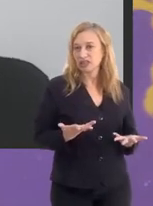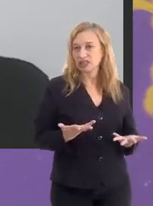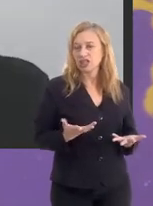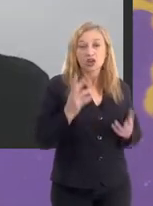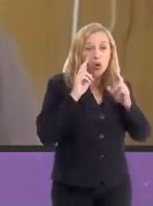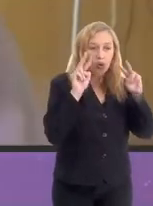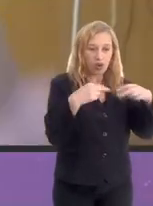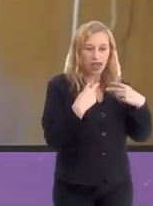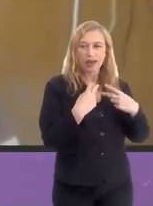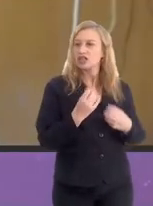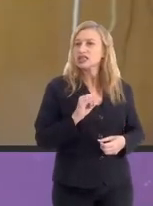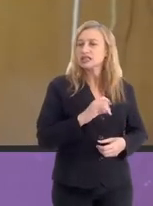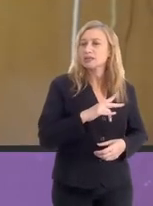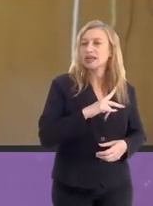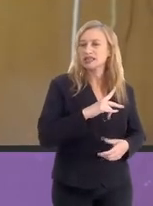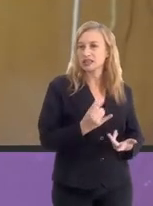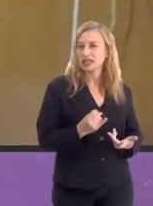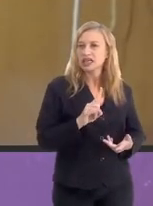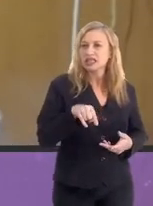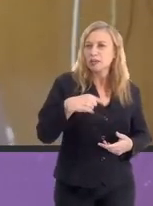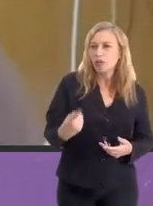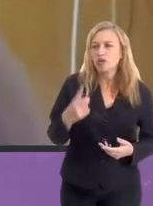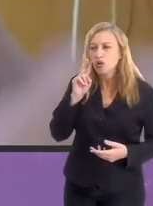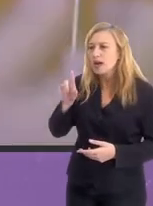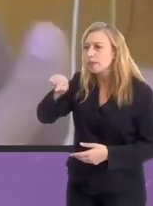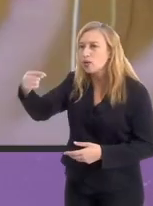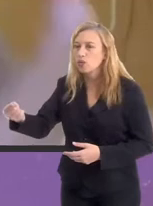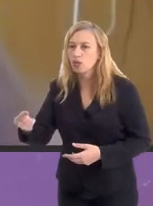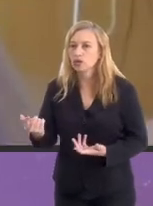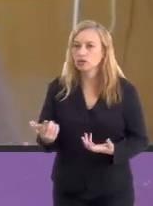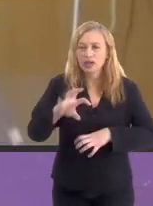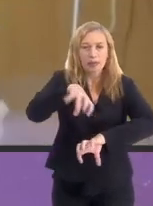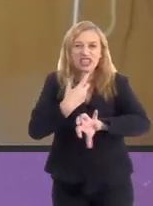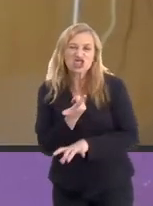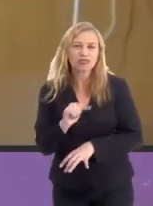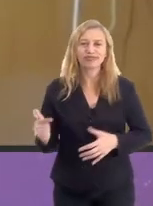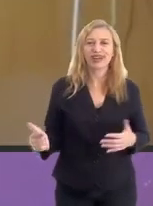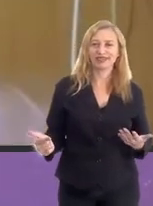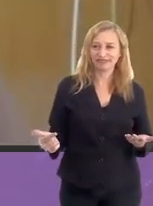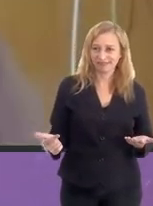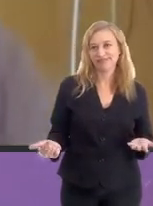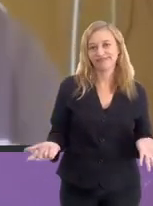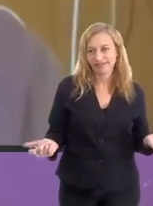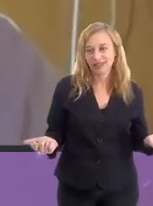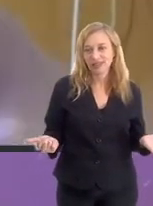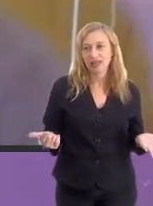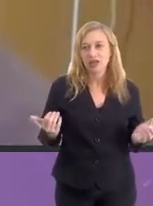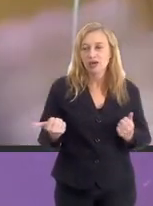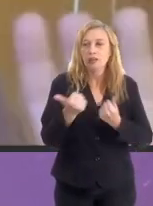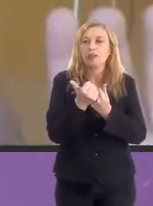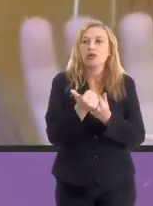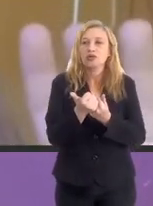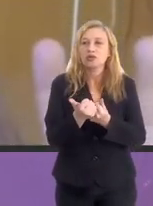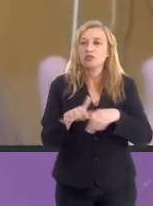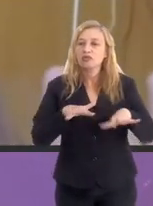farinha pouca meu Pirão primeiro bom sempre olhar primeiro para si e depois se possível por isso não vi nenhuma perda como ela que seja para mim